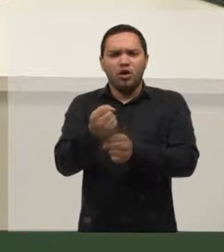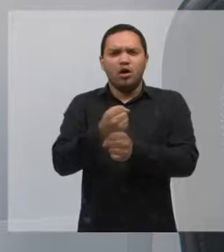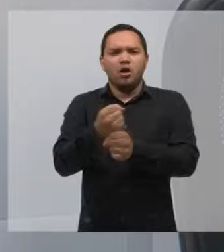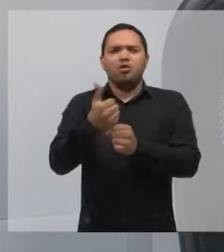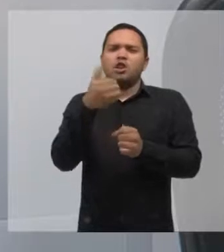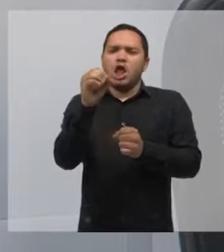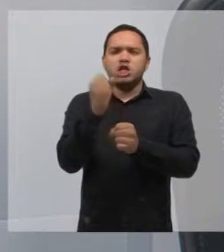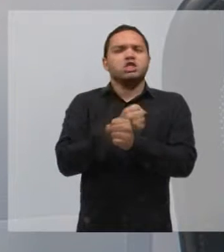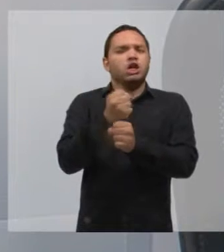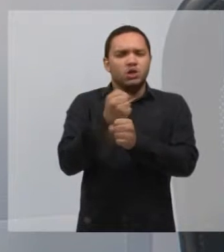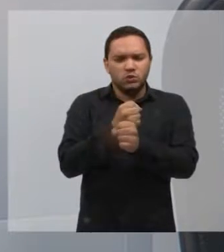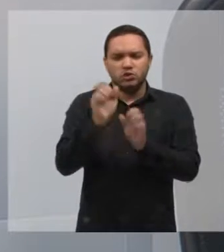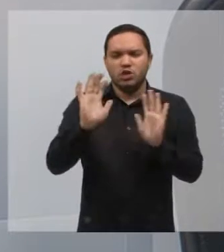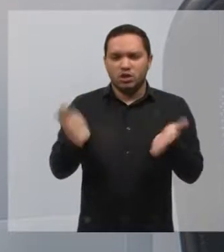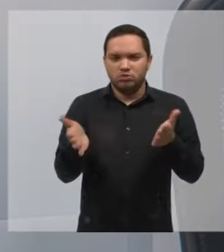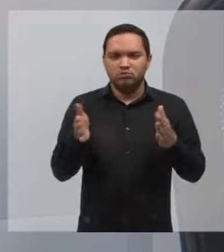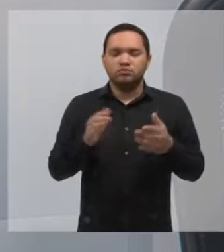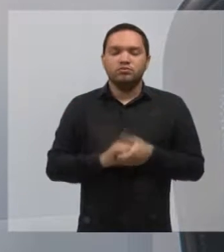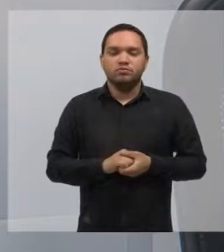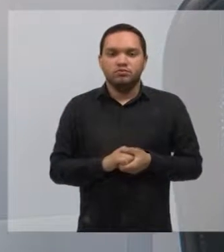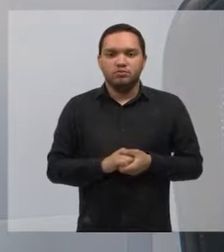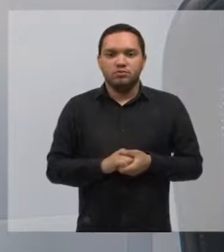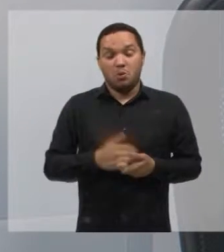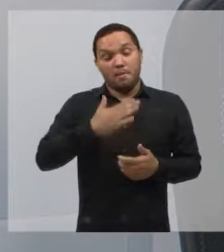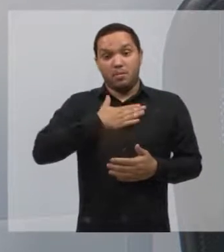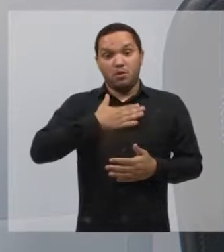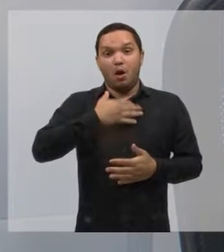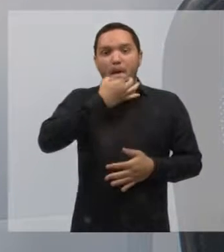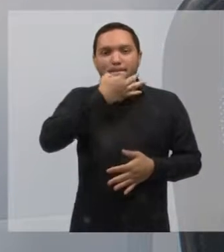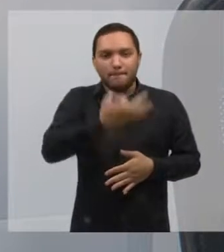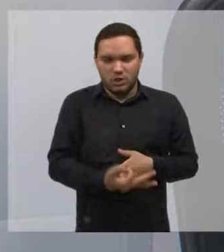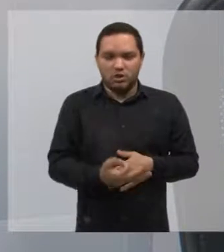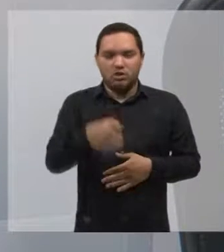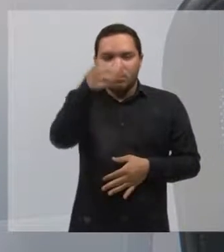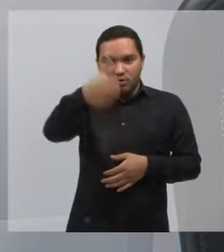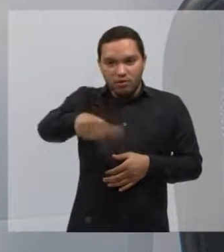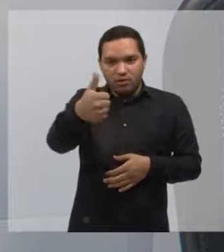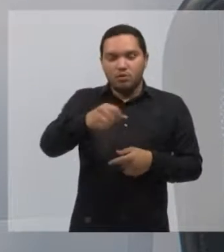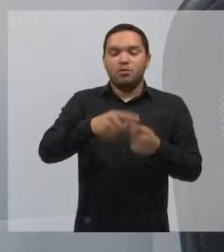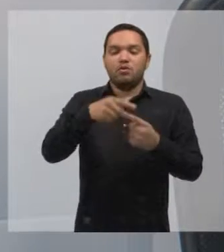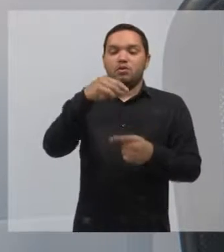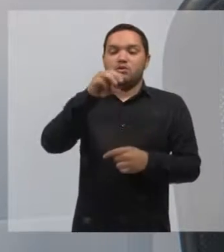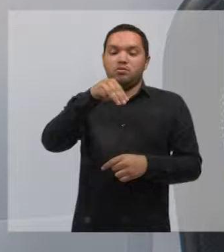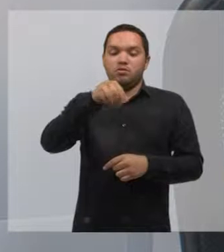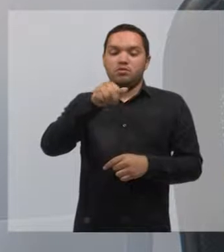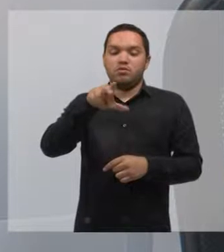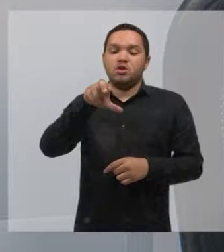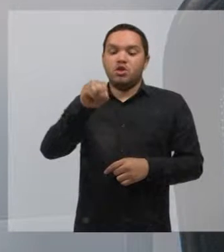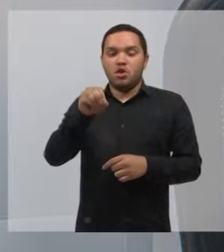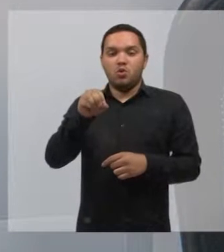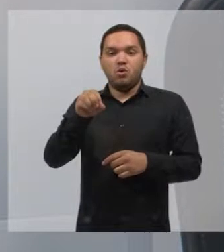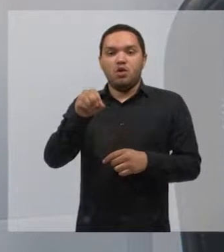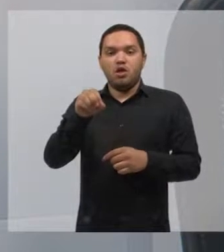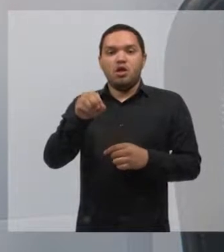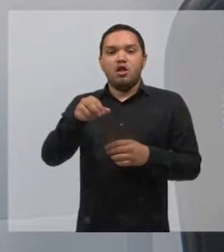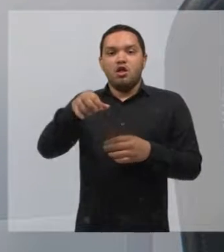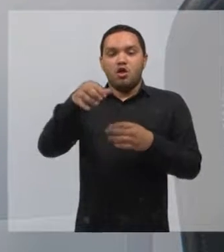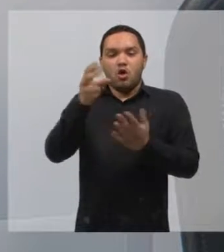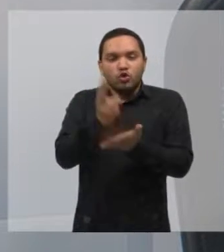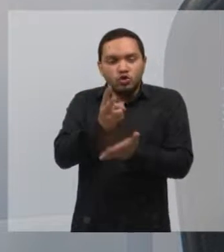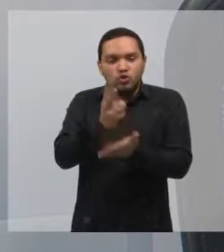década. Pois é. Então, na minha avaliação, quando Marcelo Lemos fez a aposta de permanecer no